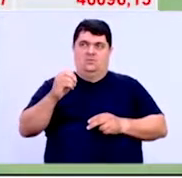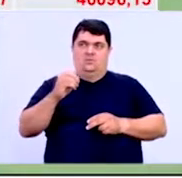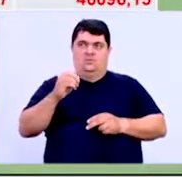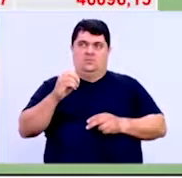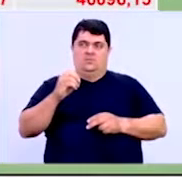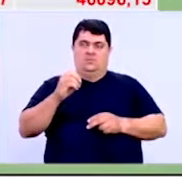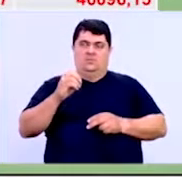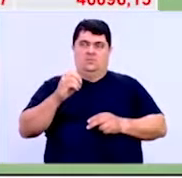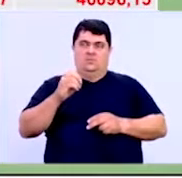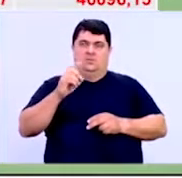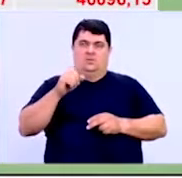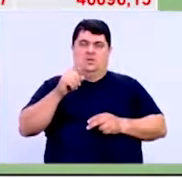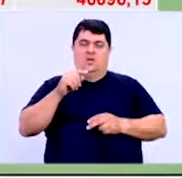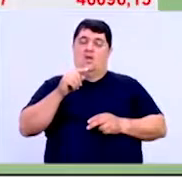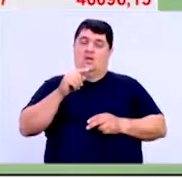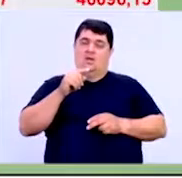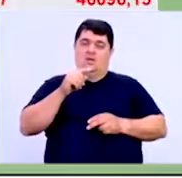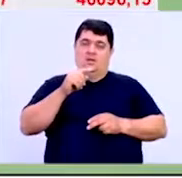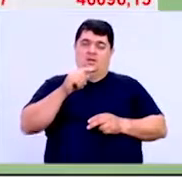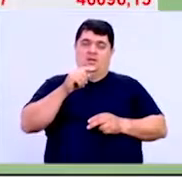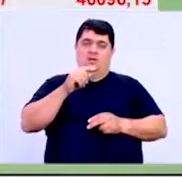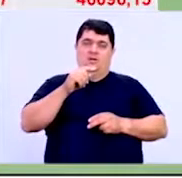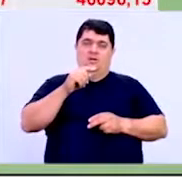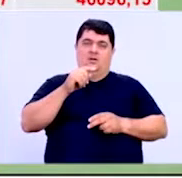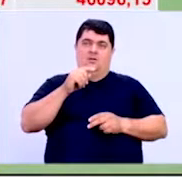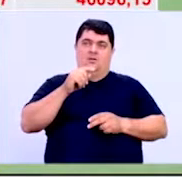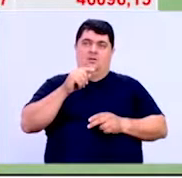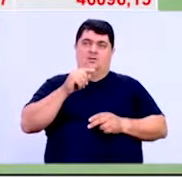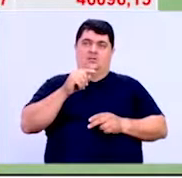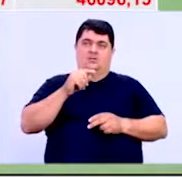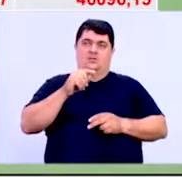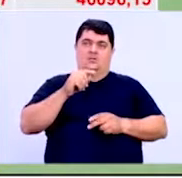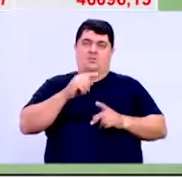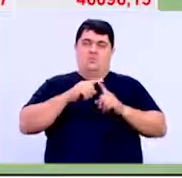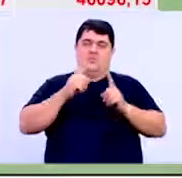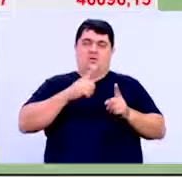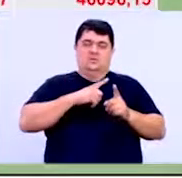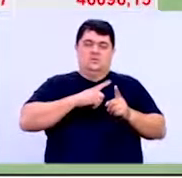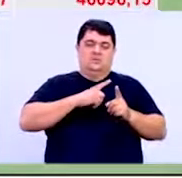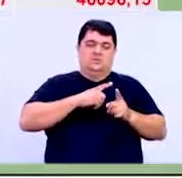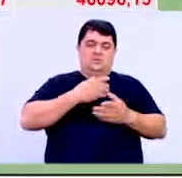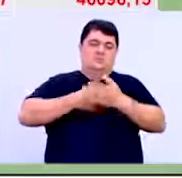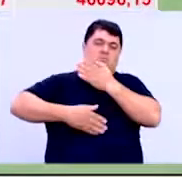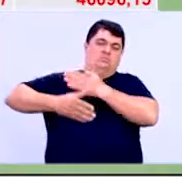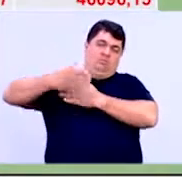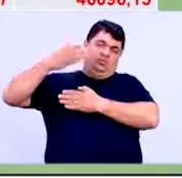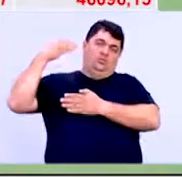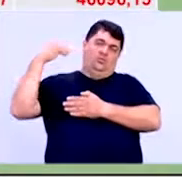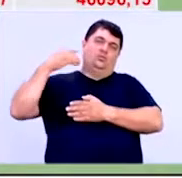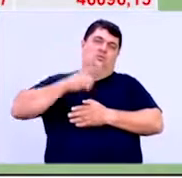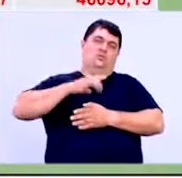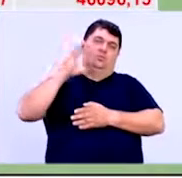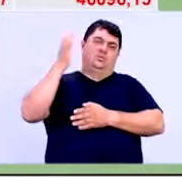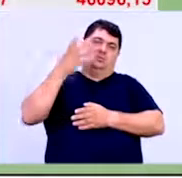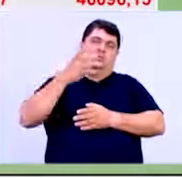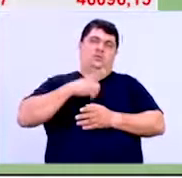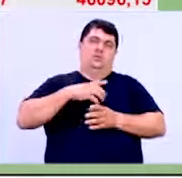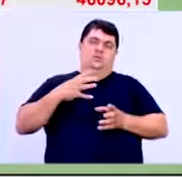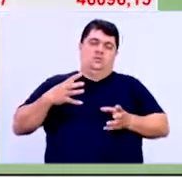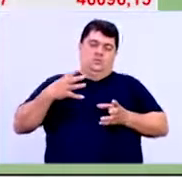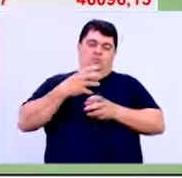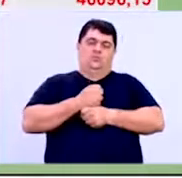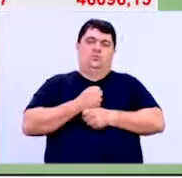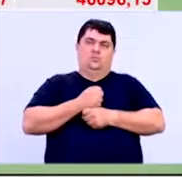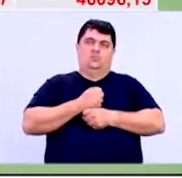R$ 724,50 é o saldo do caixa do mês. Só que houve operações passadas que foram acrescidas a esse